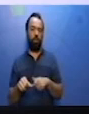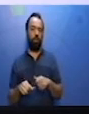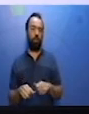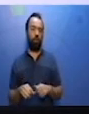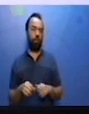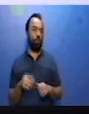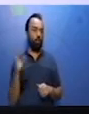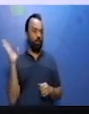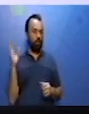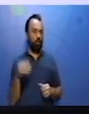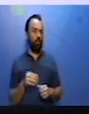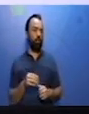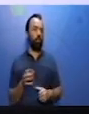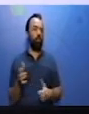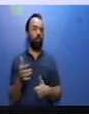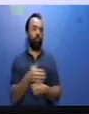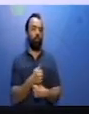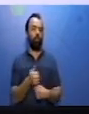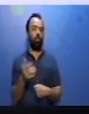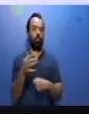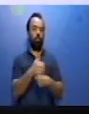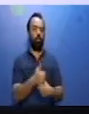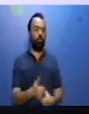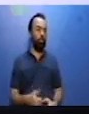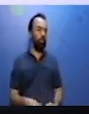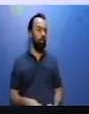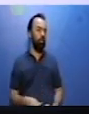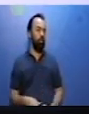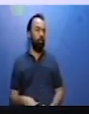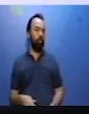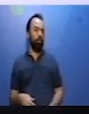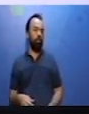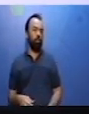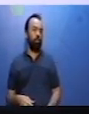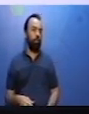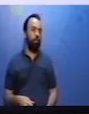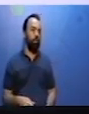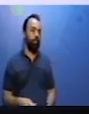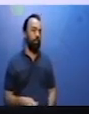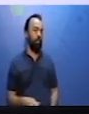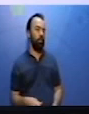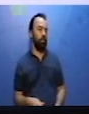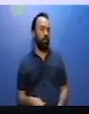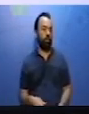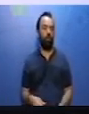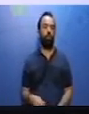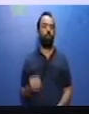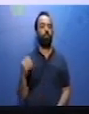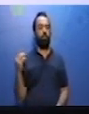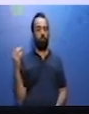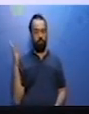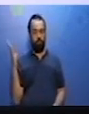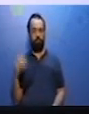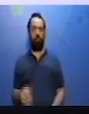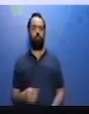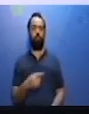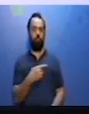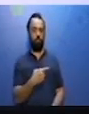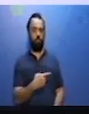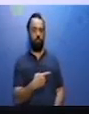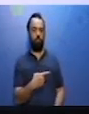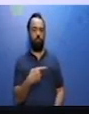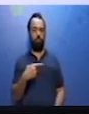tudo isso aqui e na fórmula de bhaskara como b negativo coloco menos aqui